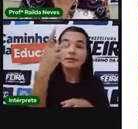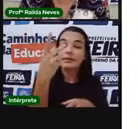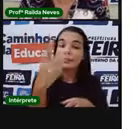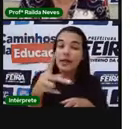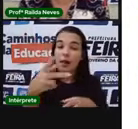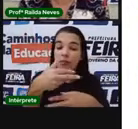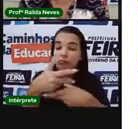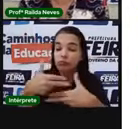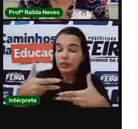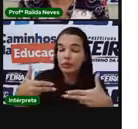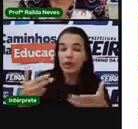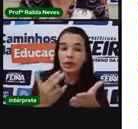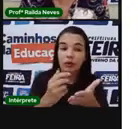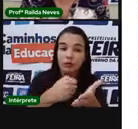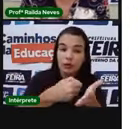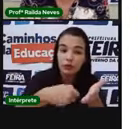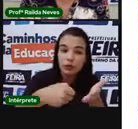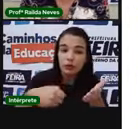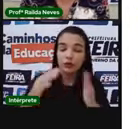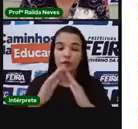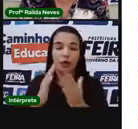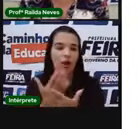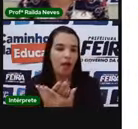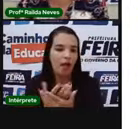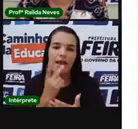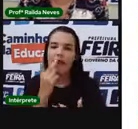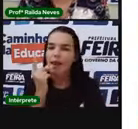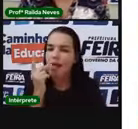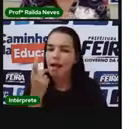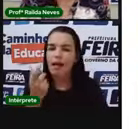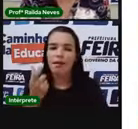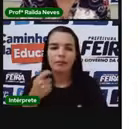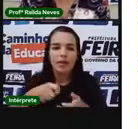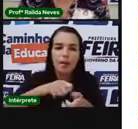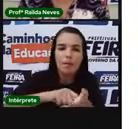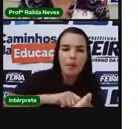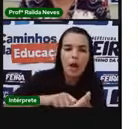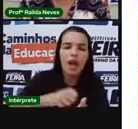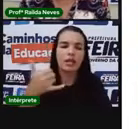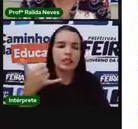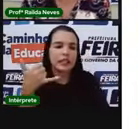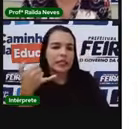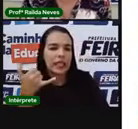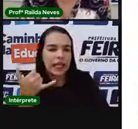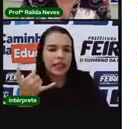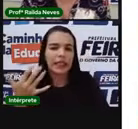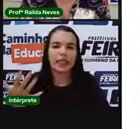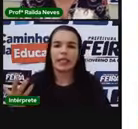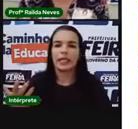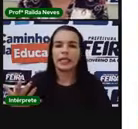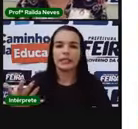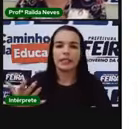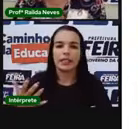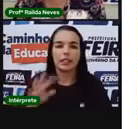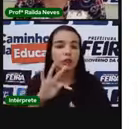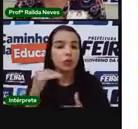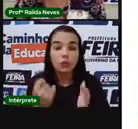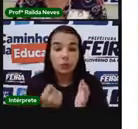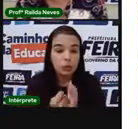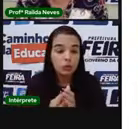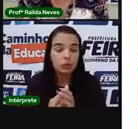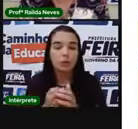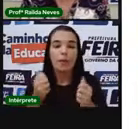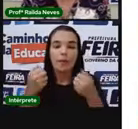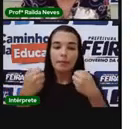lápis, caderno, caneta, borracha, aquilo que está ao seu alcance, acompanhe as orientações que nós estamos dando, não